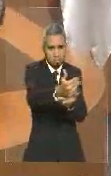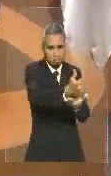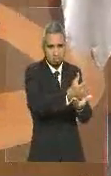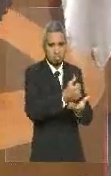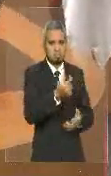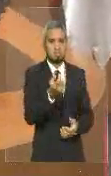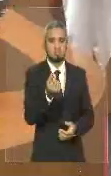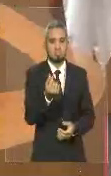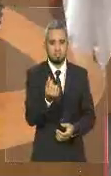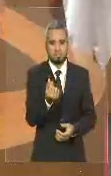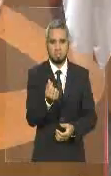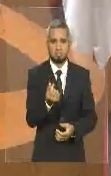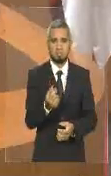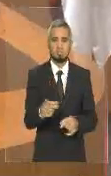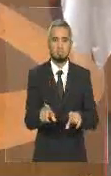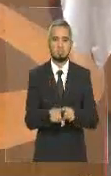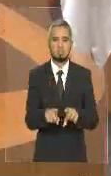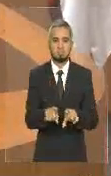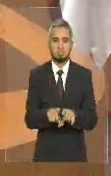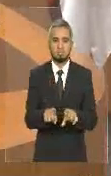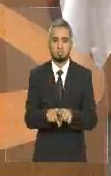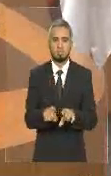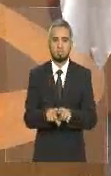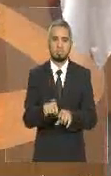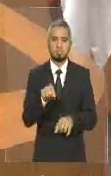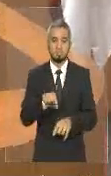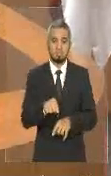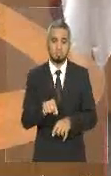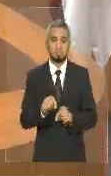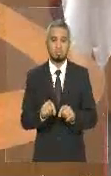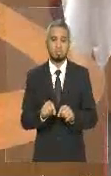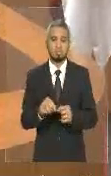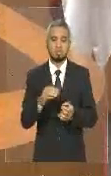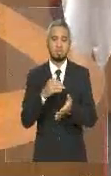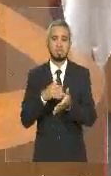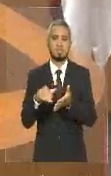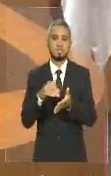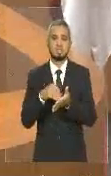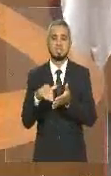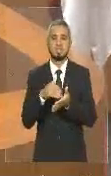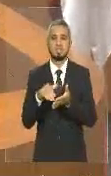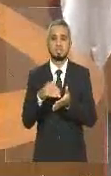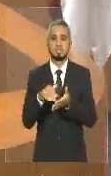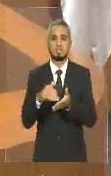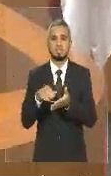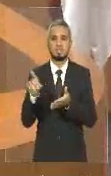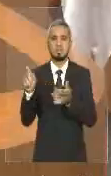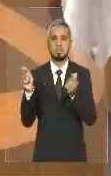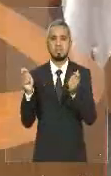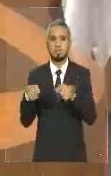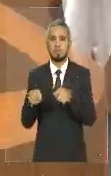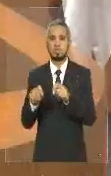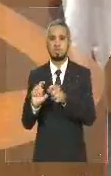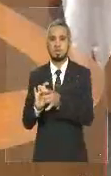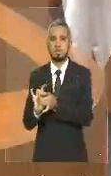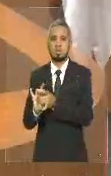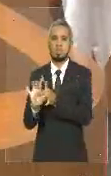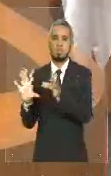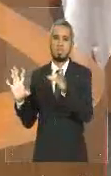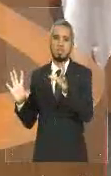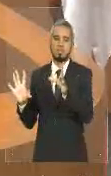que retira do secretário a prerrogativa de forma isolada, conceder isenções,